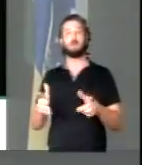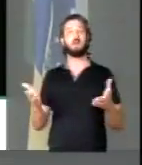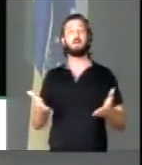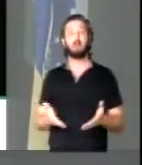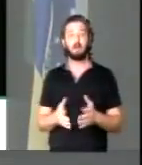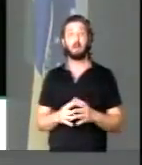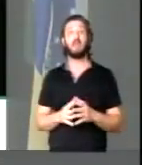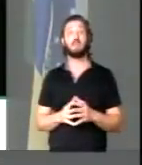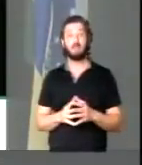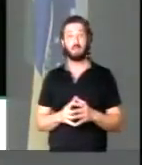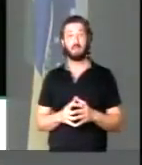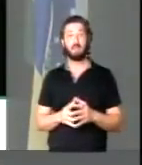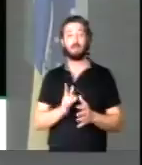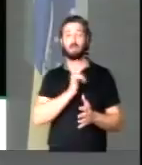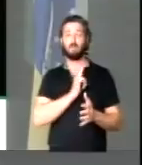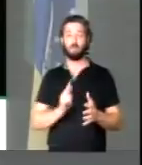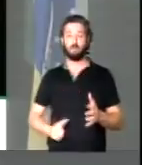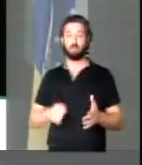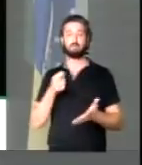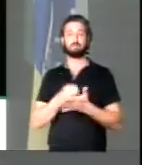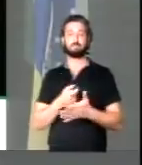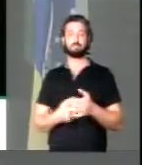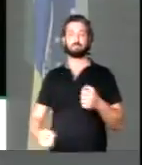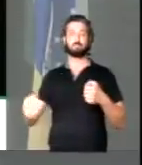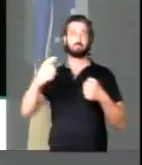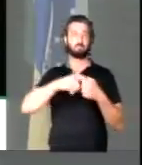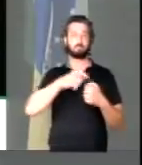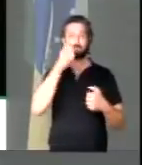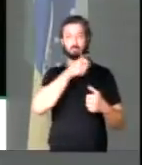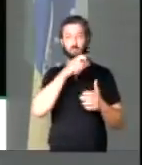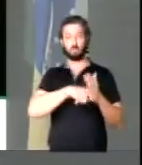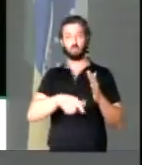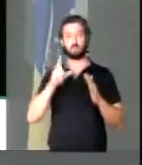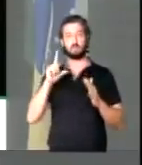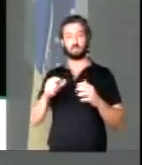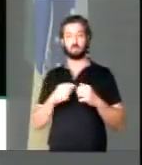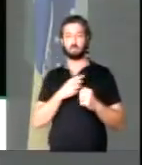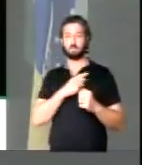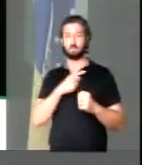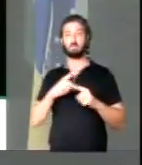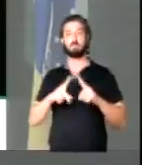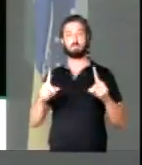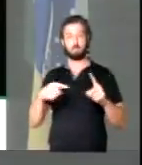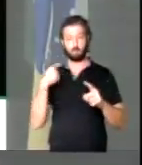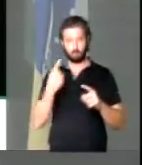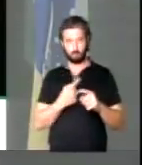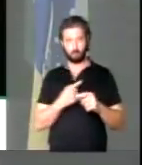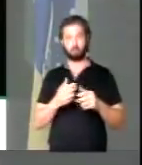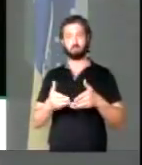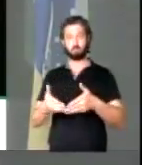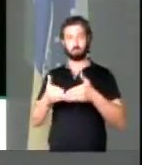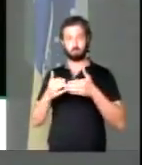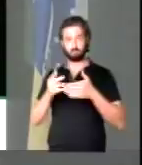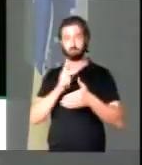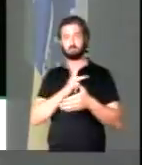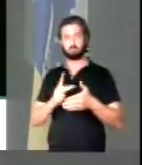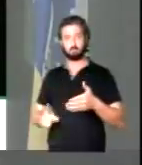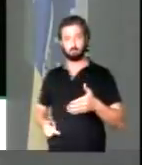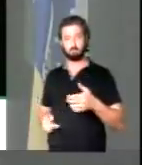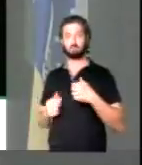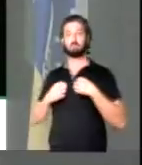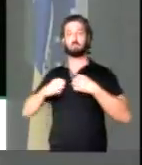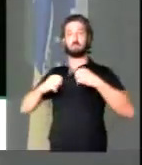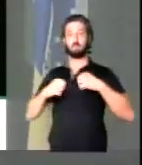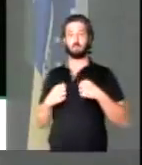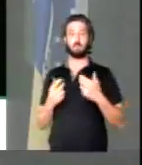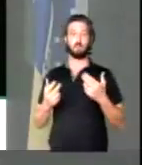agora o governo vai ter que voltar com a mesma tributação que era antes. Mas nós fomos pedir para o presidente, para o